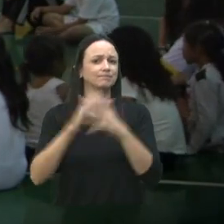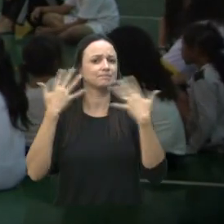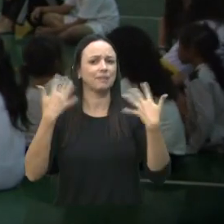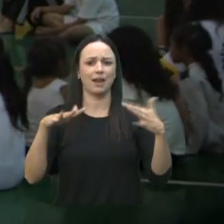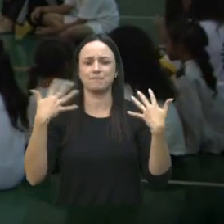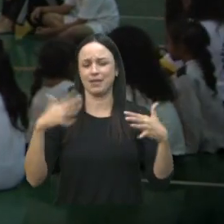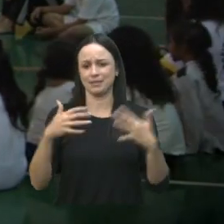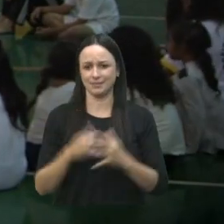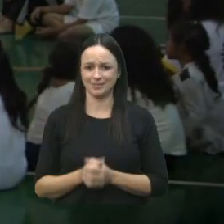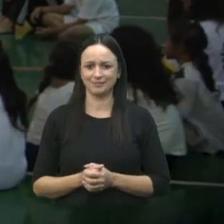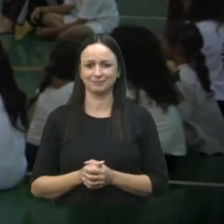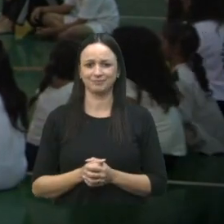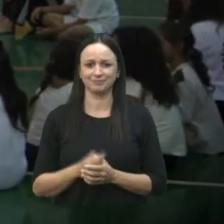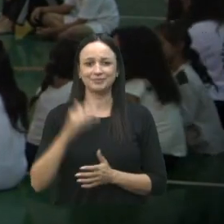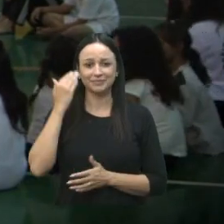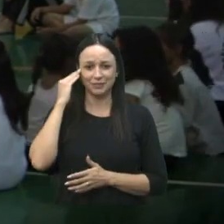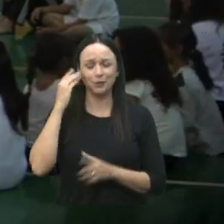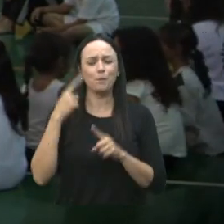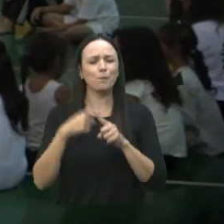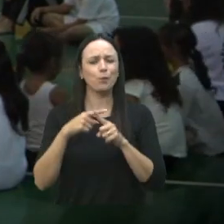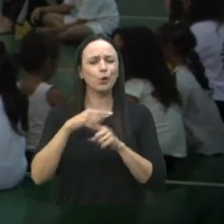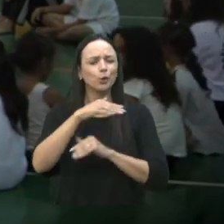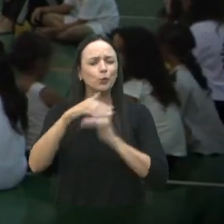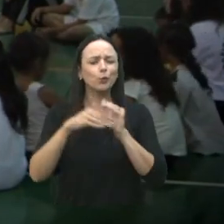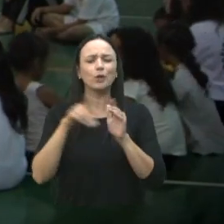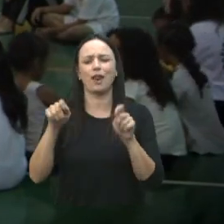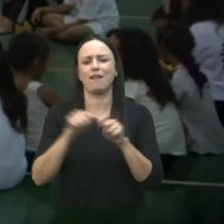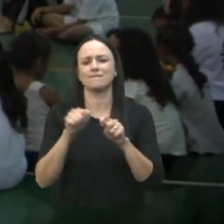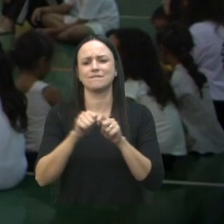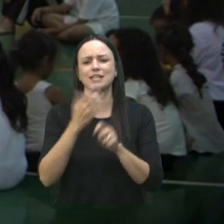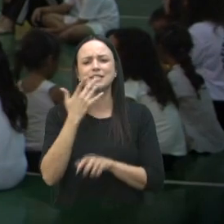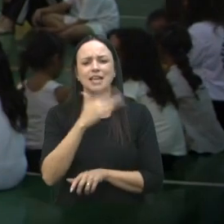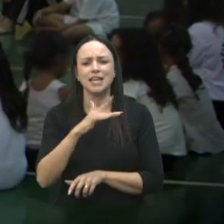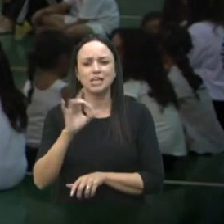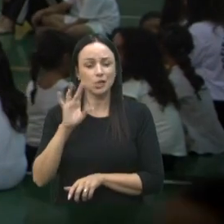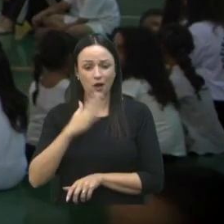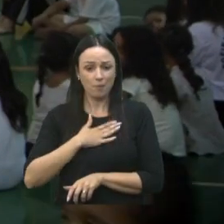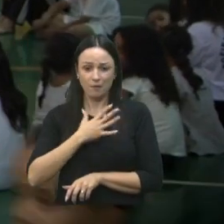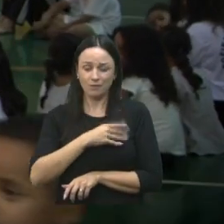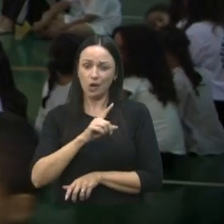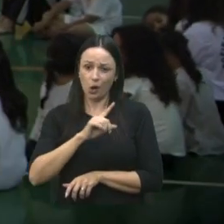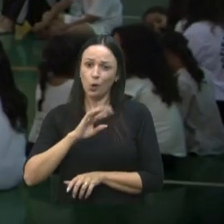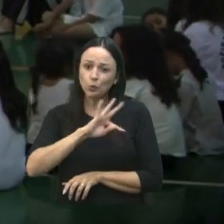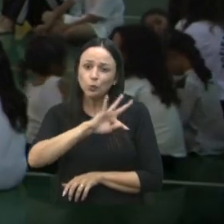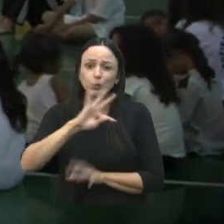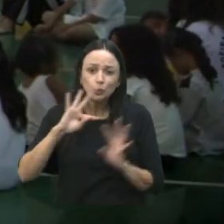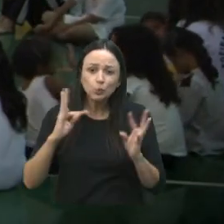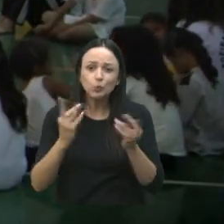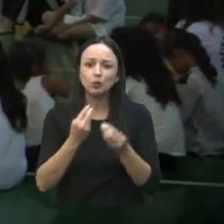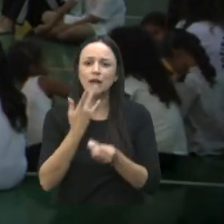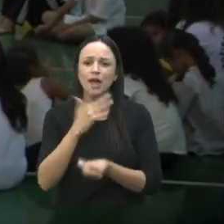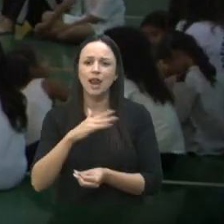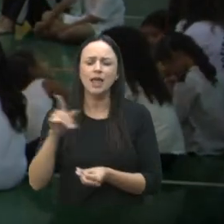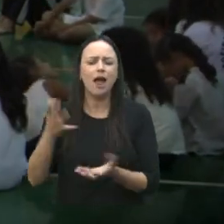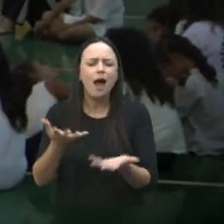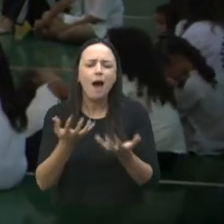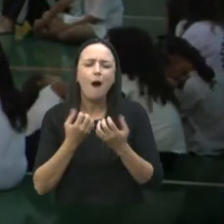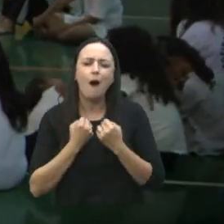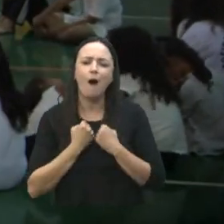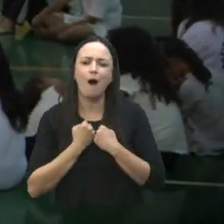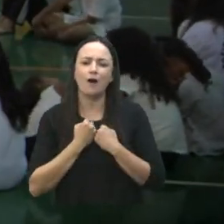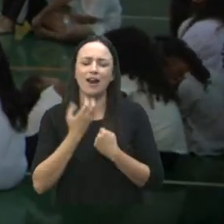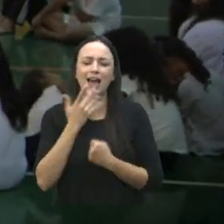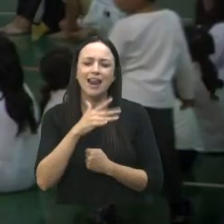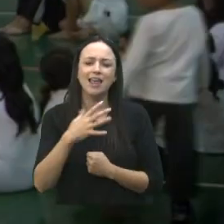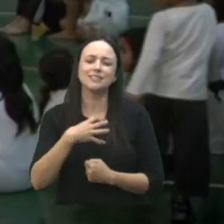parabéns, entendeu? Por tudo que ele faz pelas crianças, não só pelo meu filho, pelas crianças, porque ele acolhe muito bem, sabe? Então as crianças se